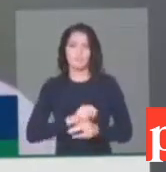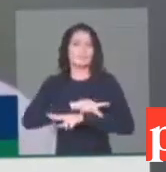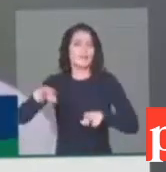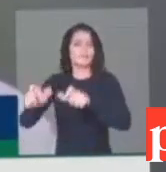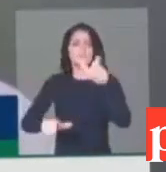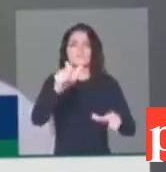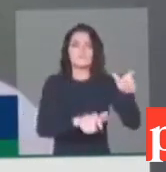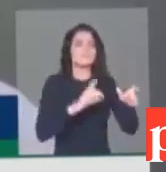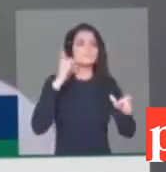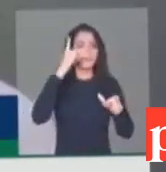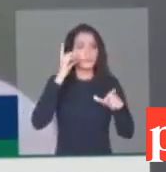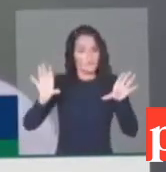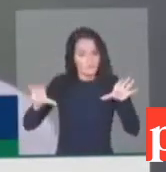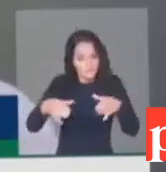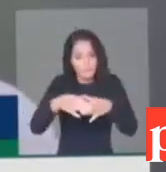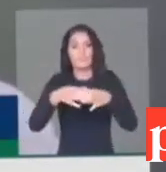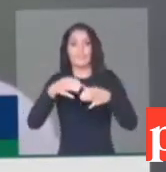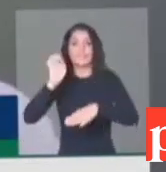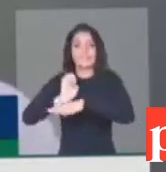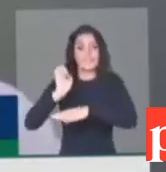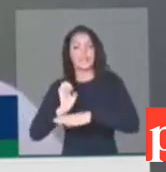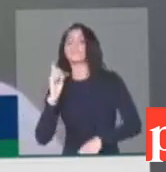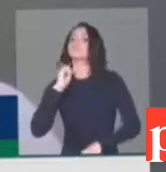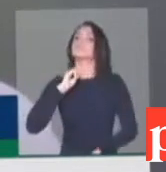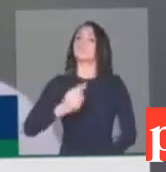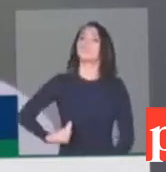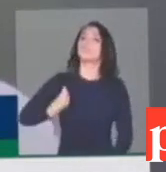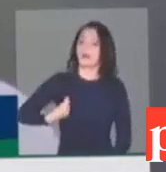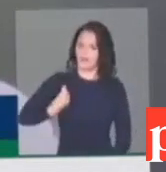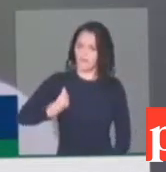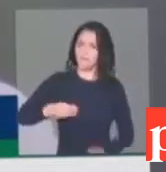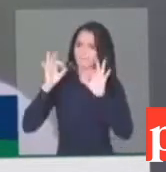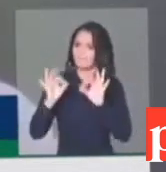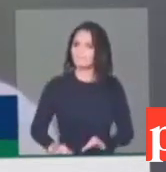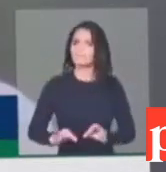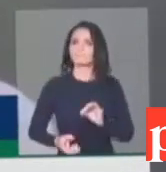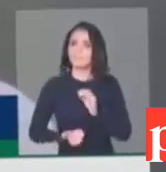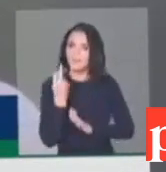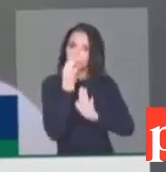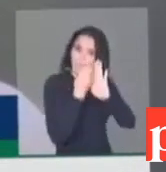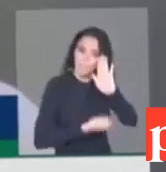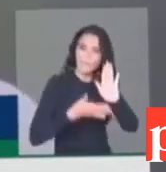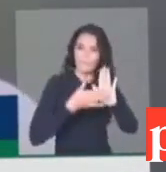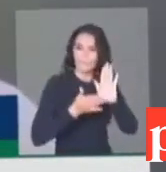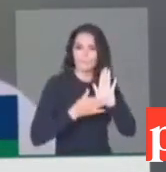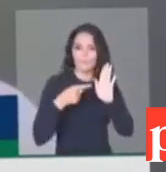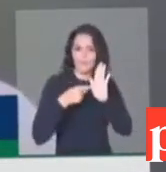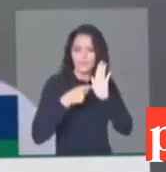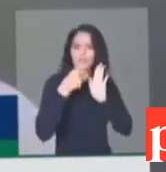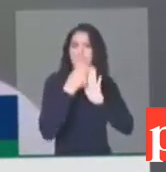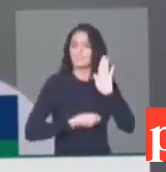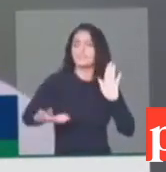toda a bancada que participou bastante na elaboração desse projeto. Ele tem, presidente, grandes avanços. Eu não